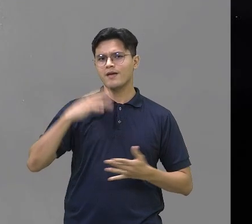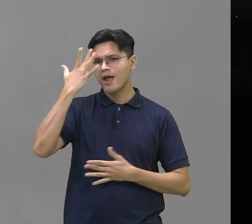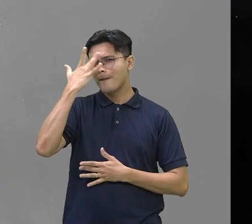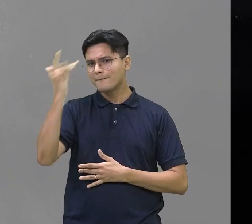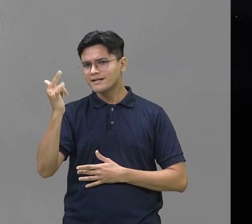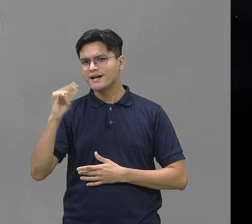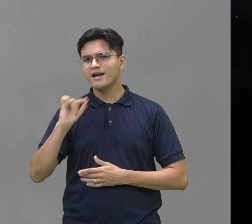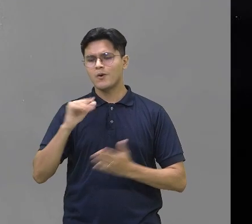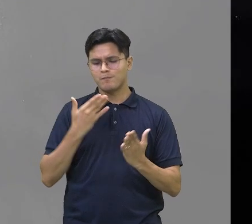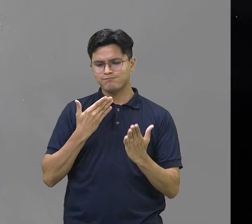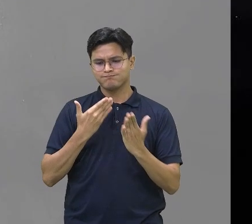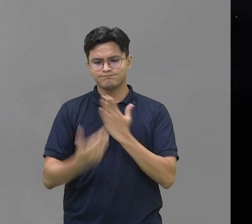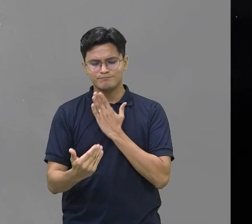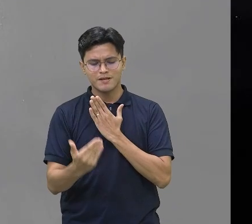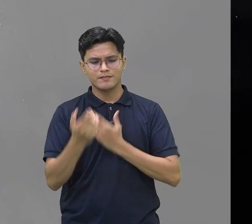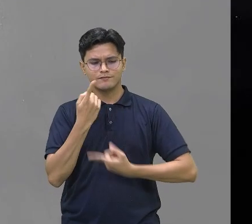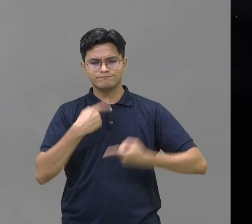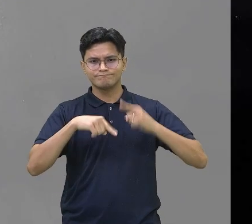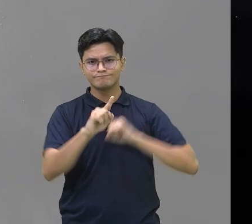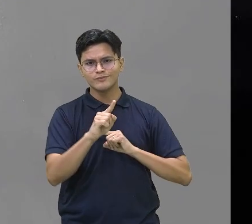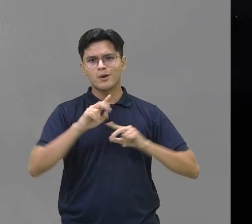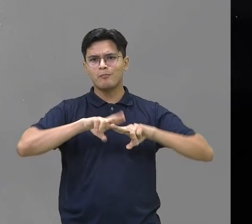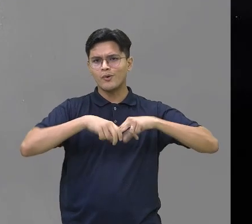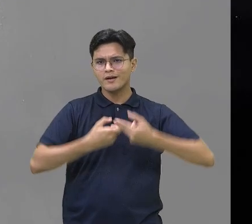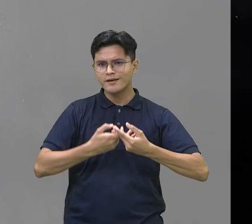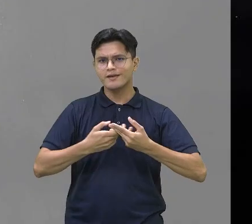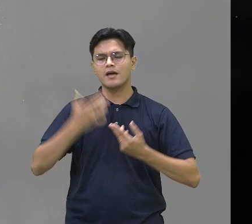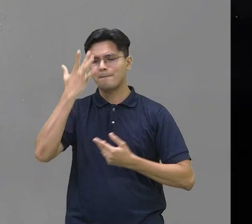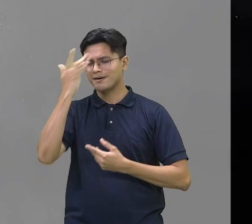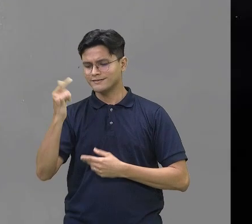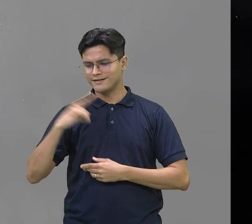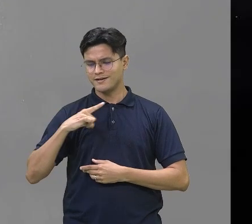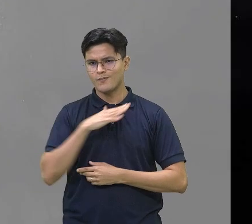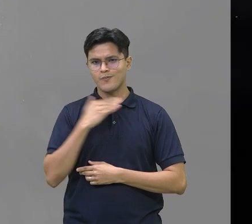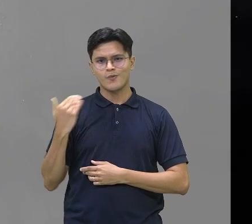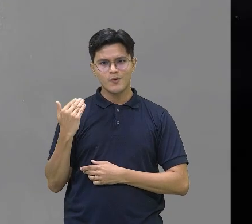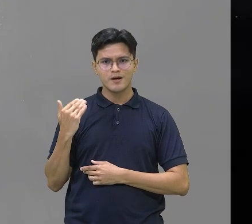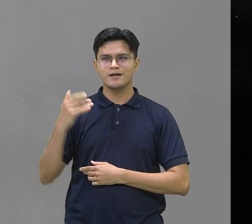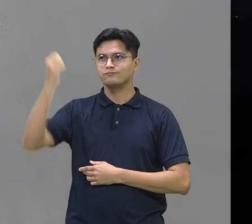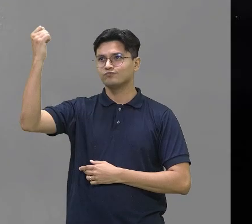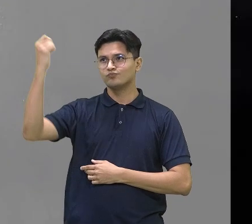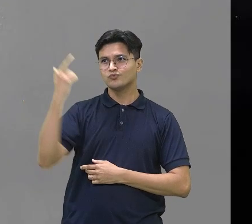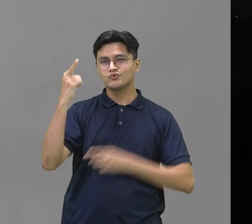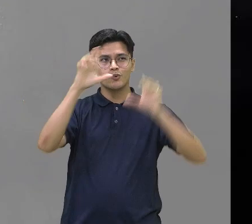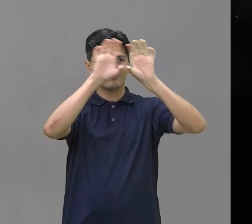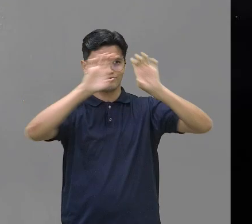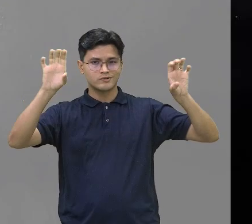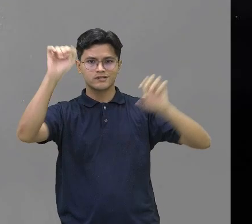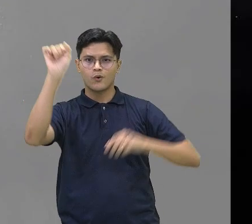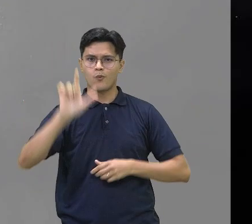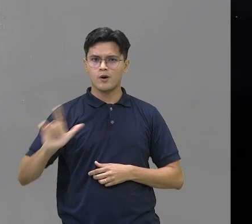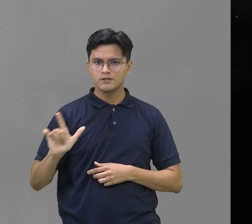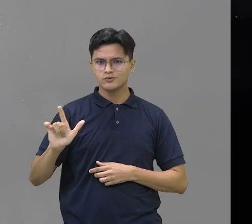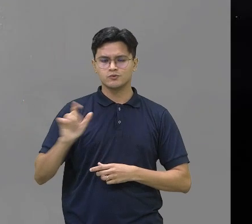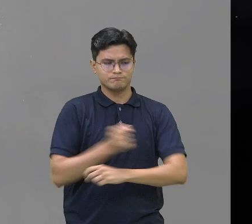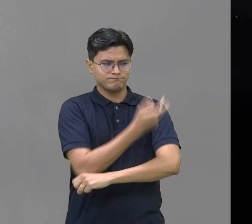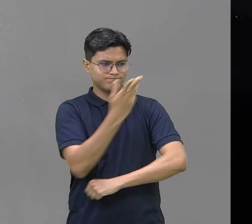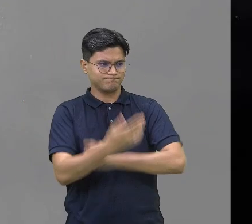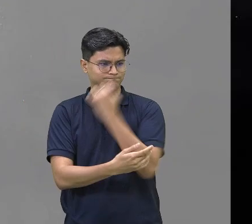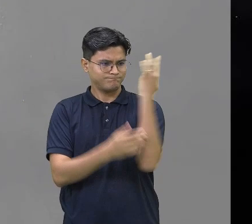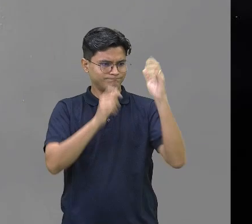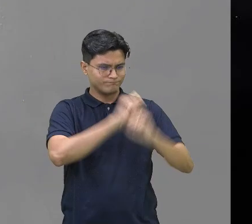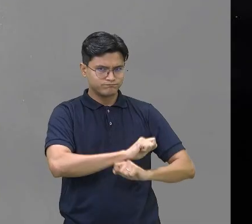essas coroas se eu morresse amanhã. Que sol, que céu azul, que doce nalva, acorda a natureza mais